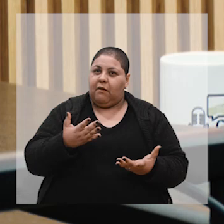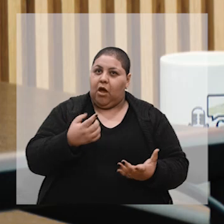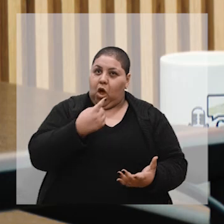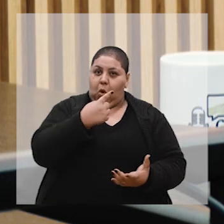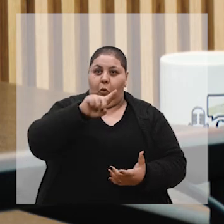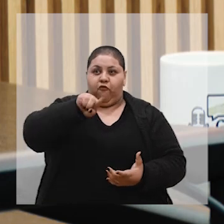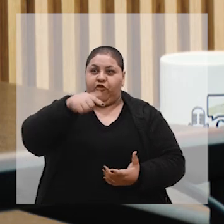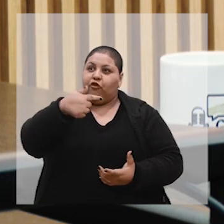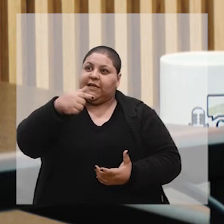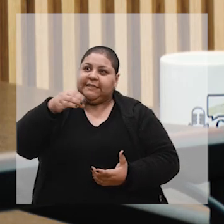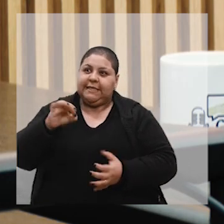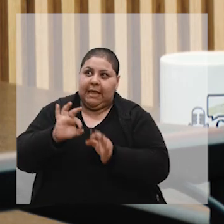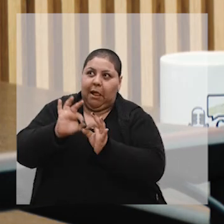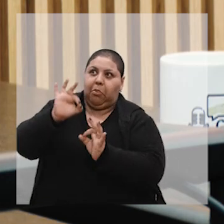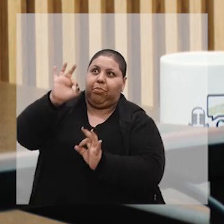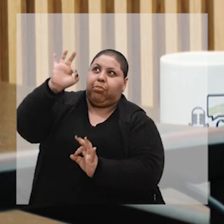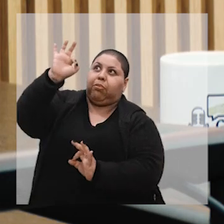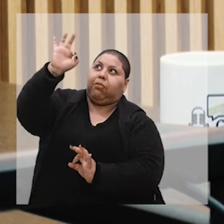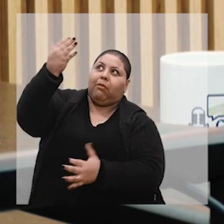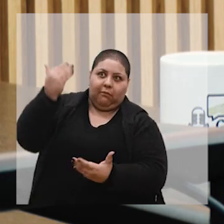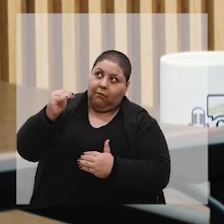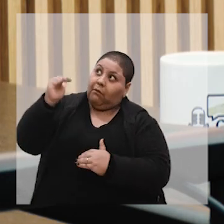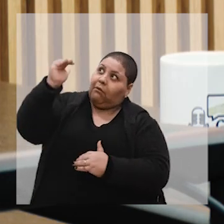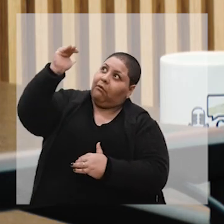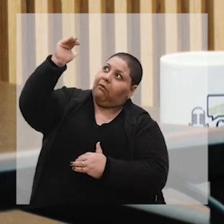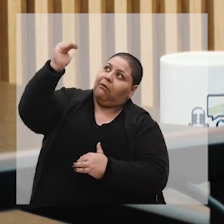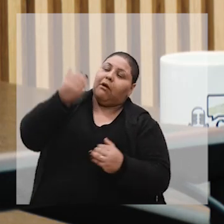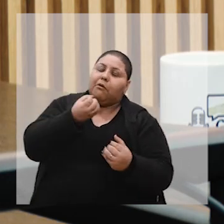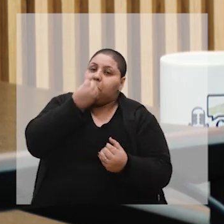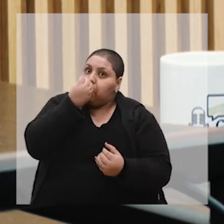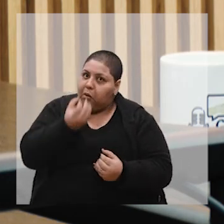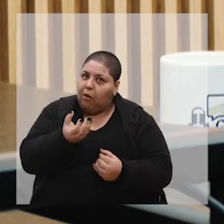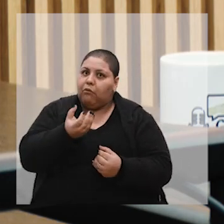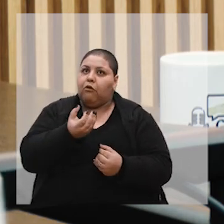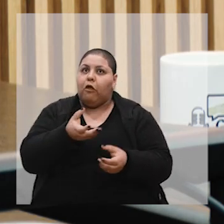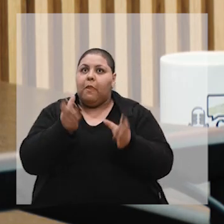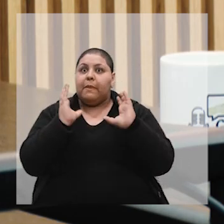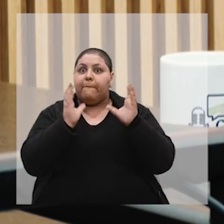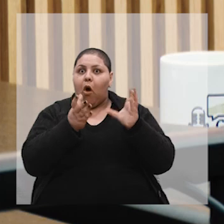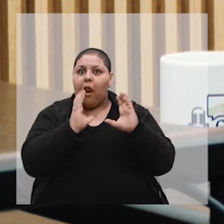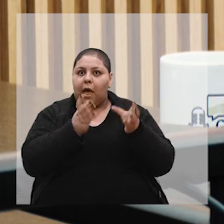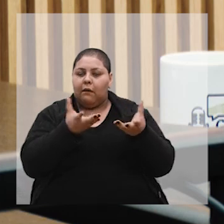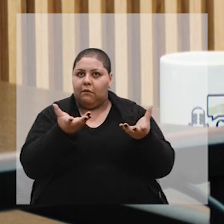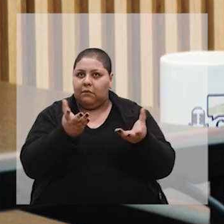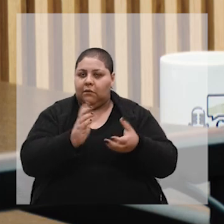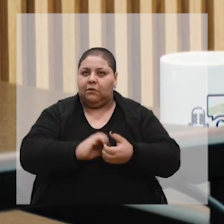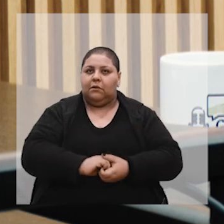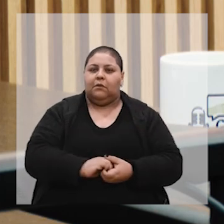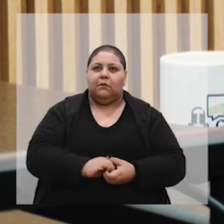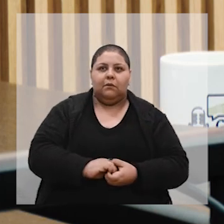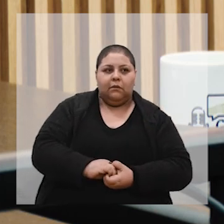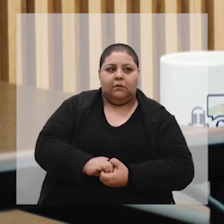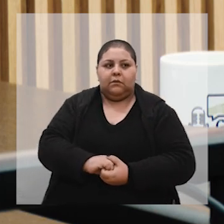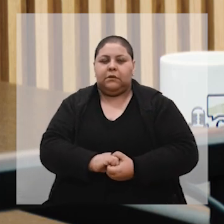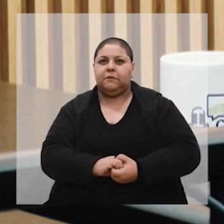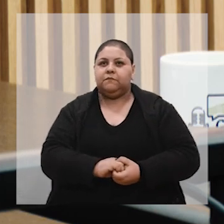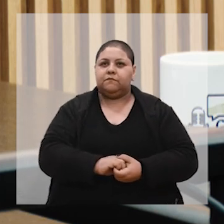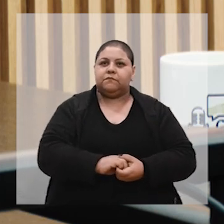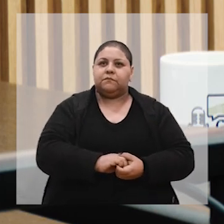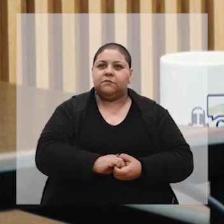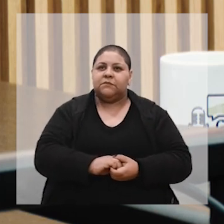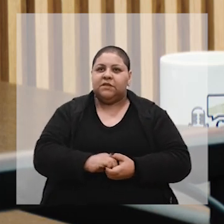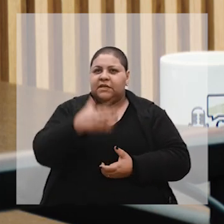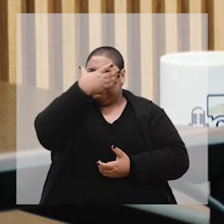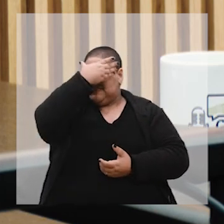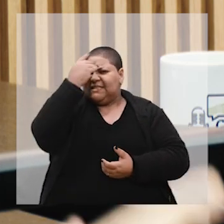é 1,70 m, né? Então eles são realmente altos e são muito bons de bola. Então...